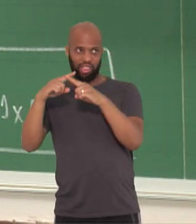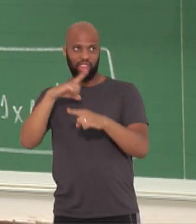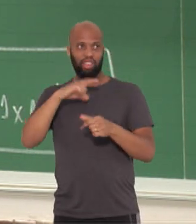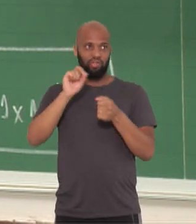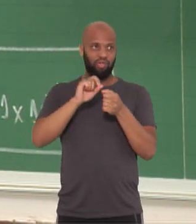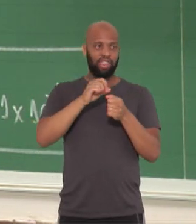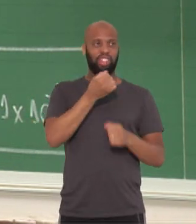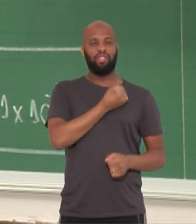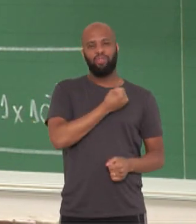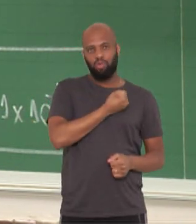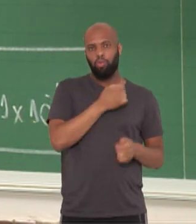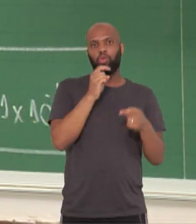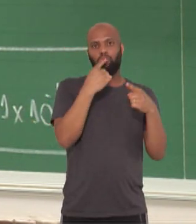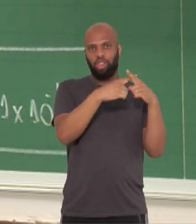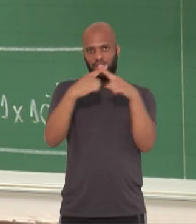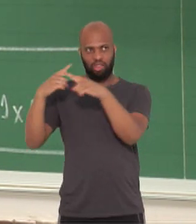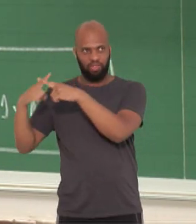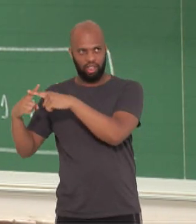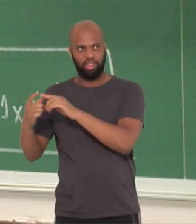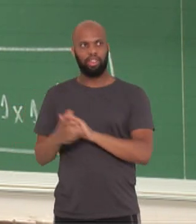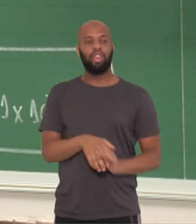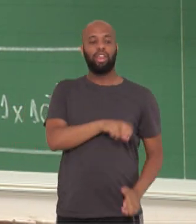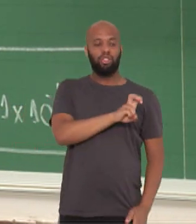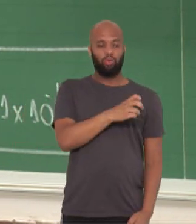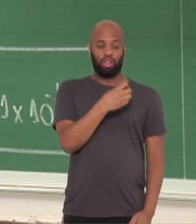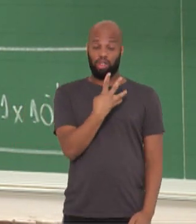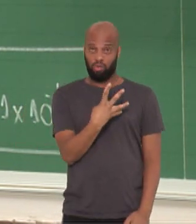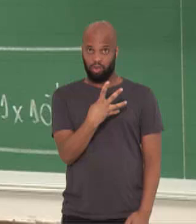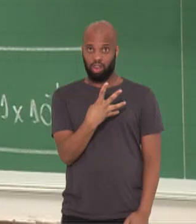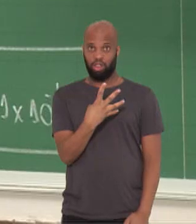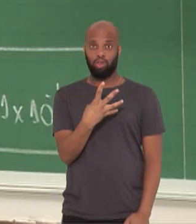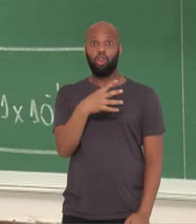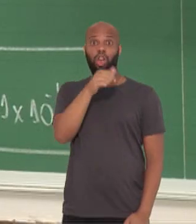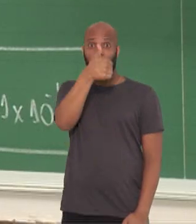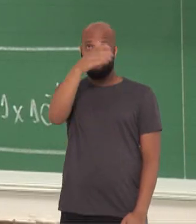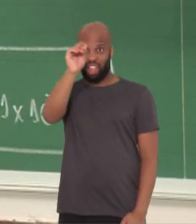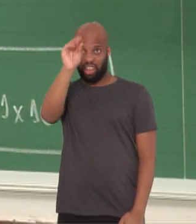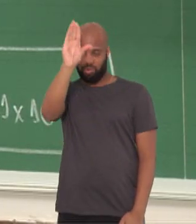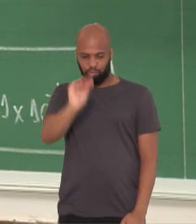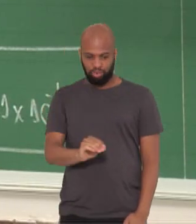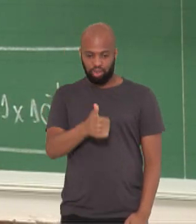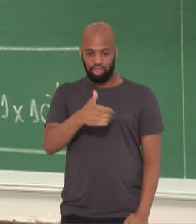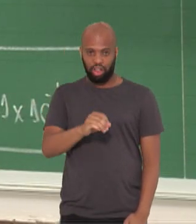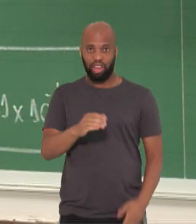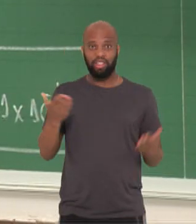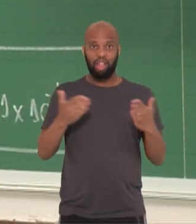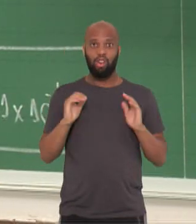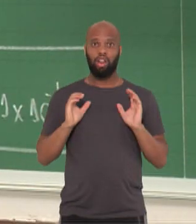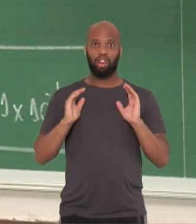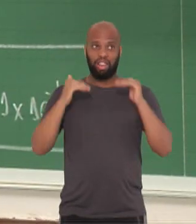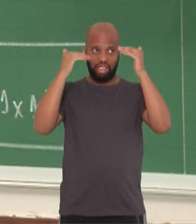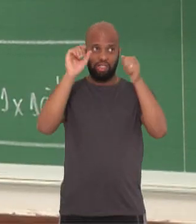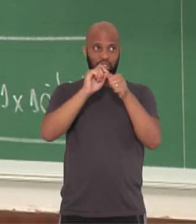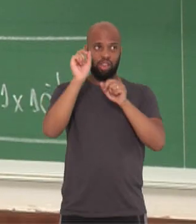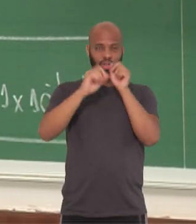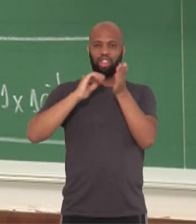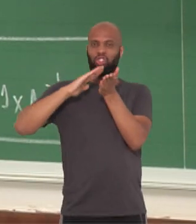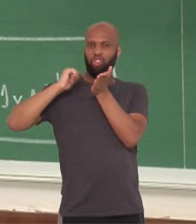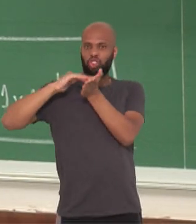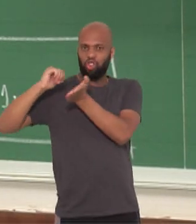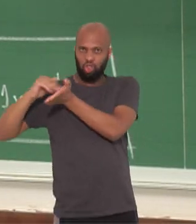vezes 6, 54, repete a base 10, diminui o expoente, 9 mais menos